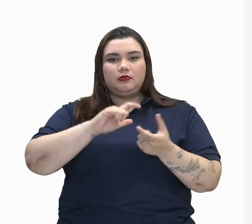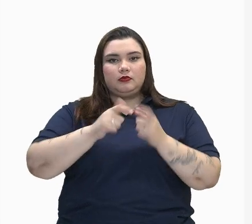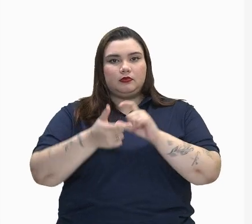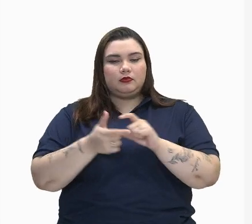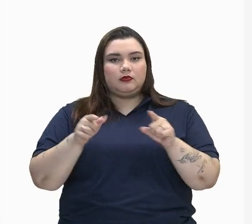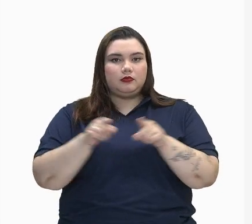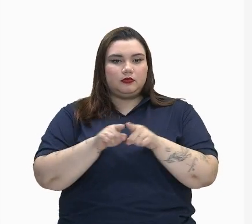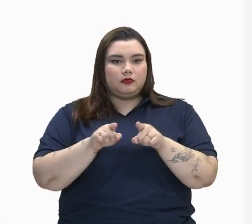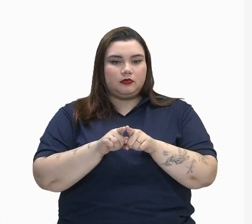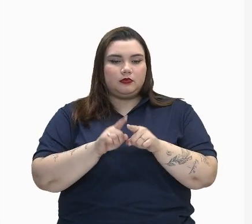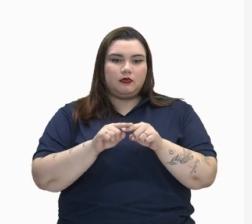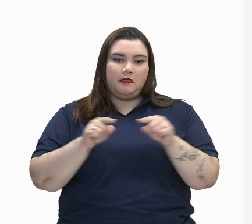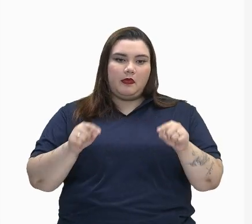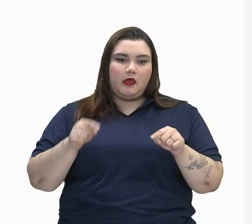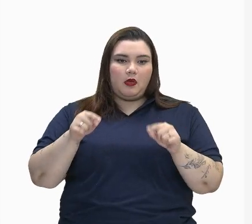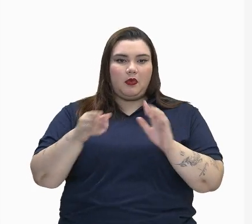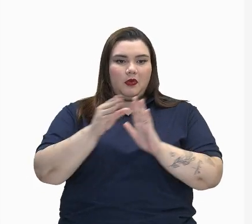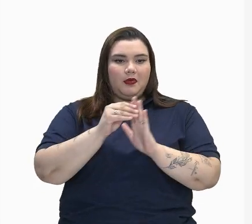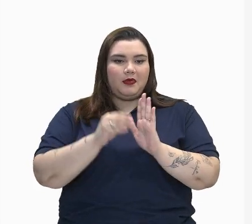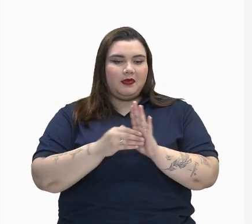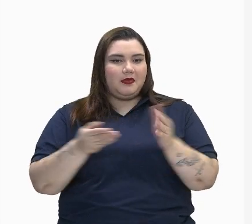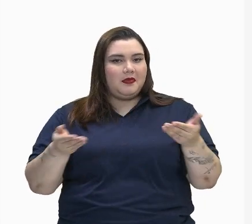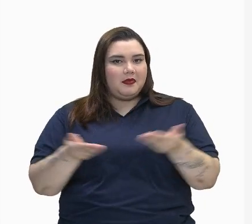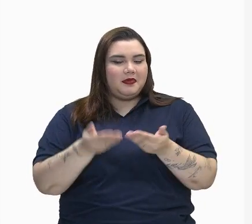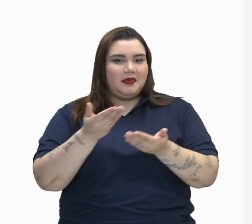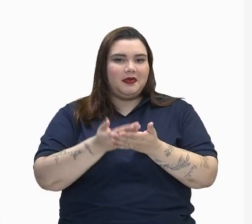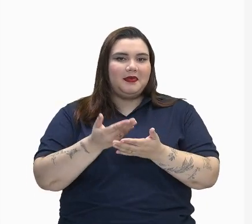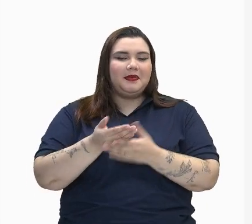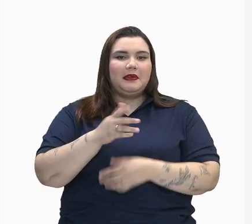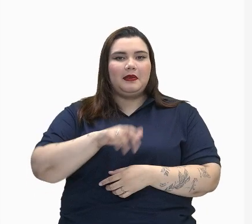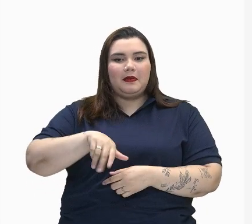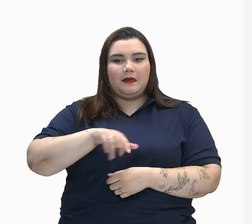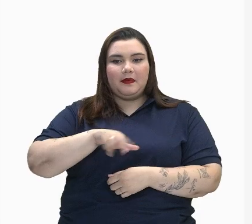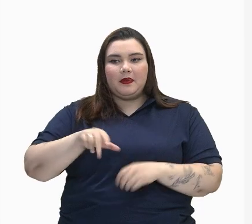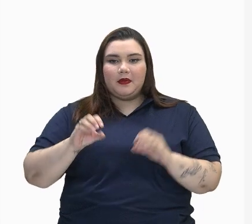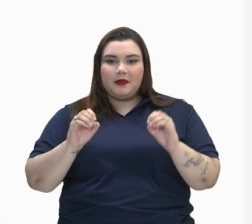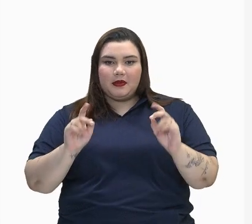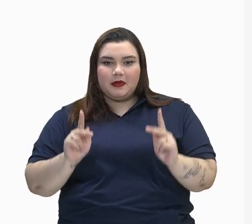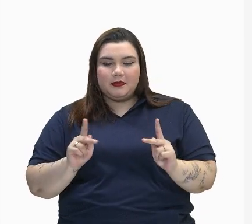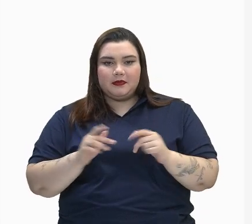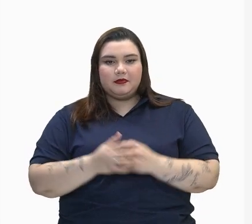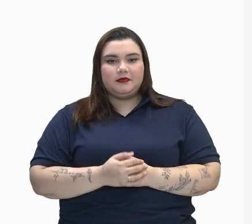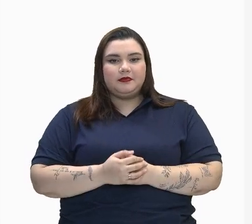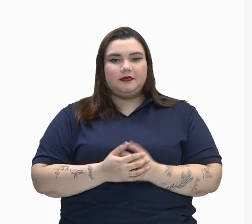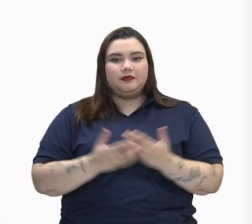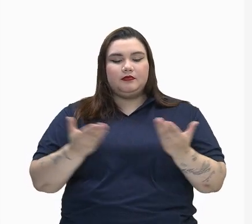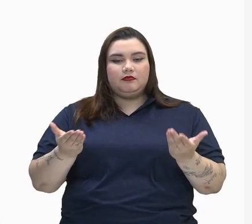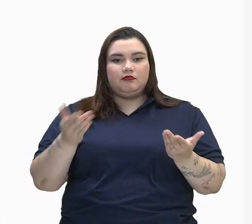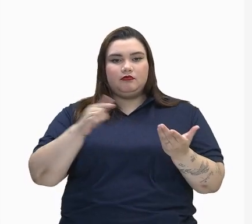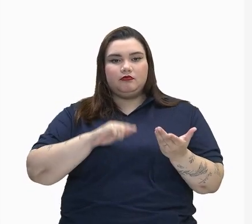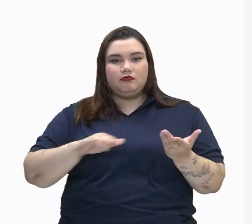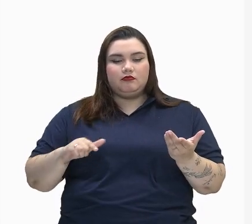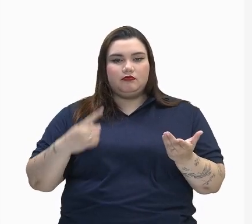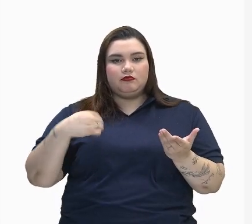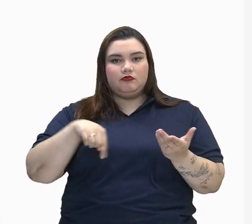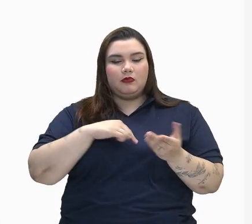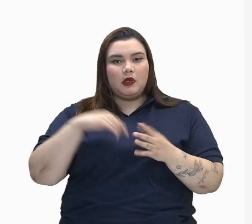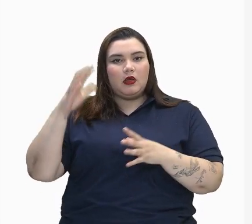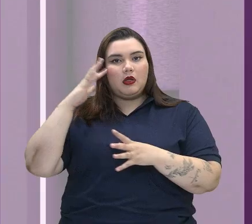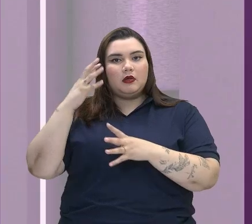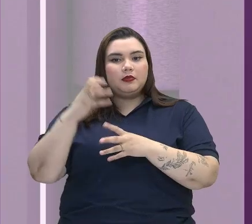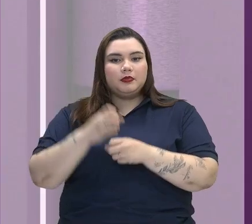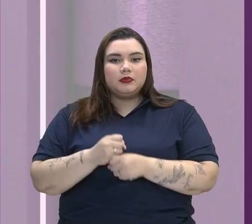exata, mas isso não é conteúdo para essa nossa aula, tá certo? Então, mais uma vez, vamos recapitular,